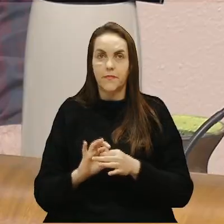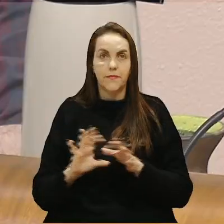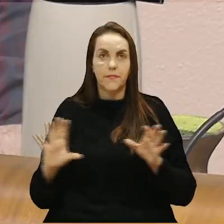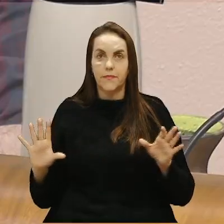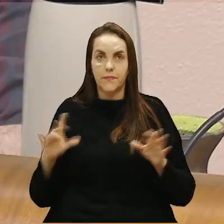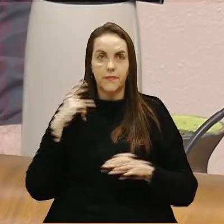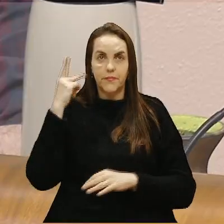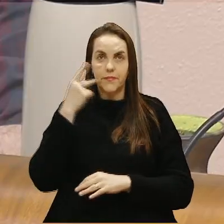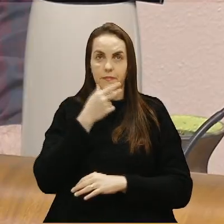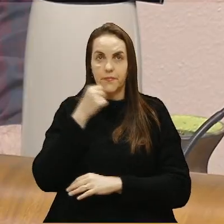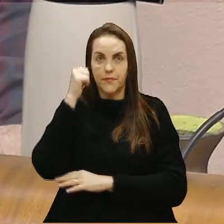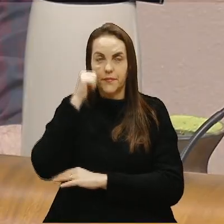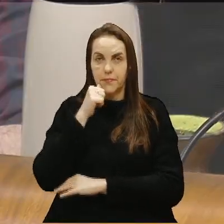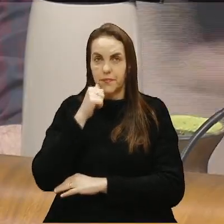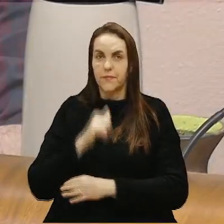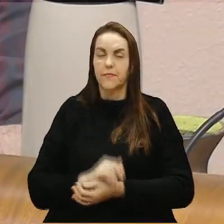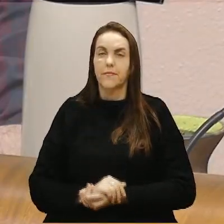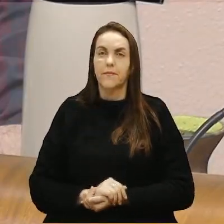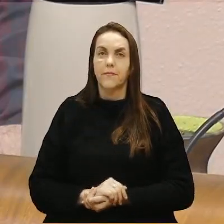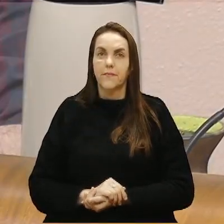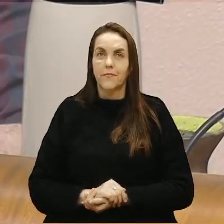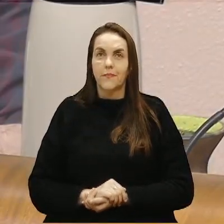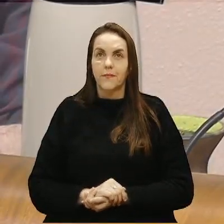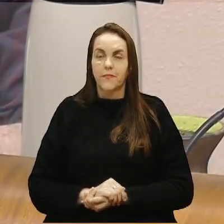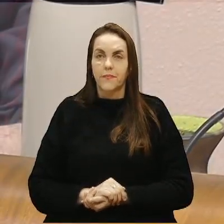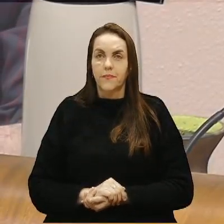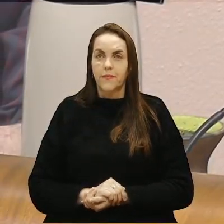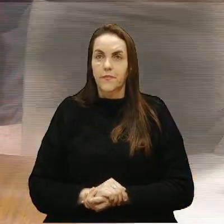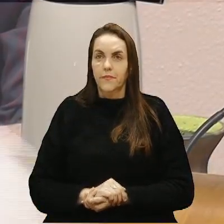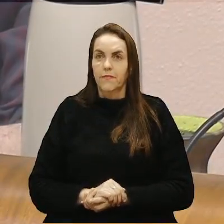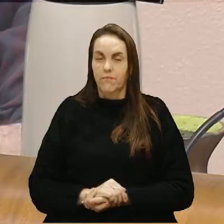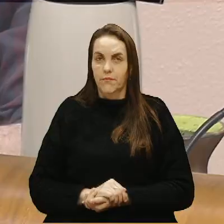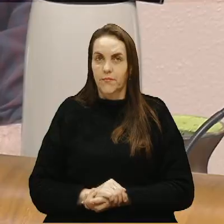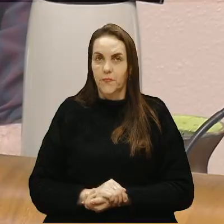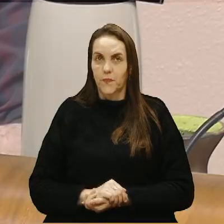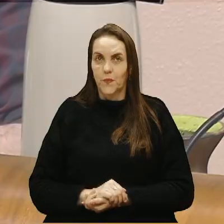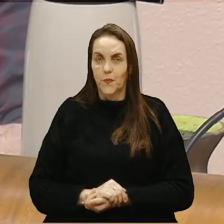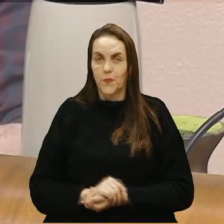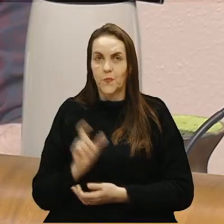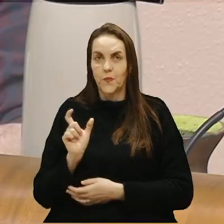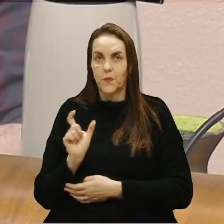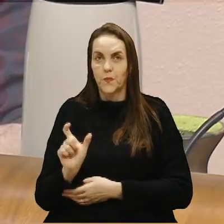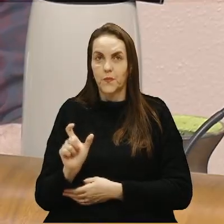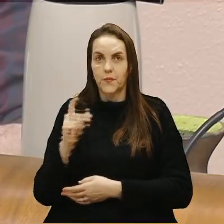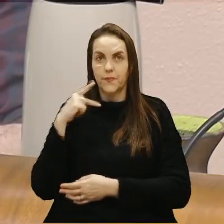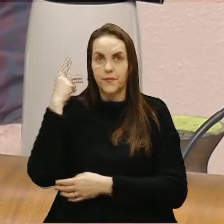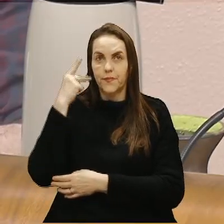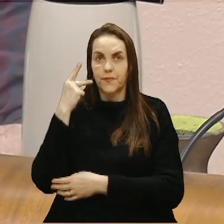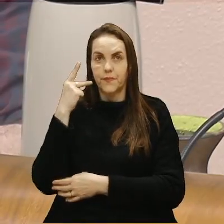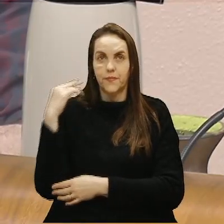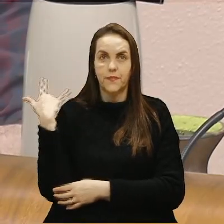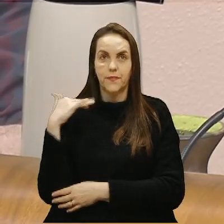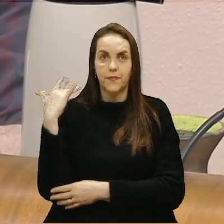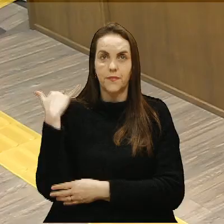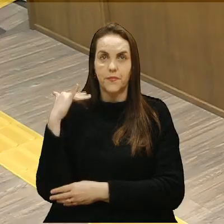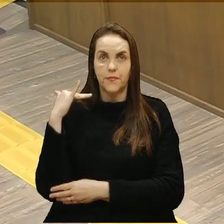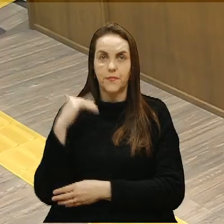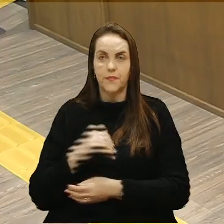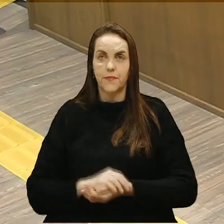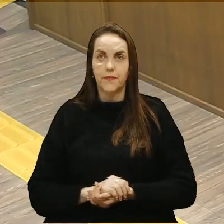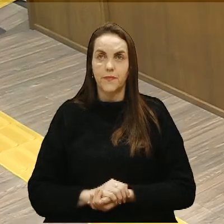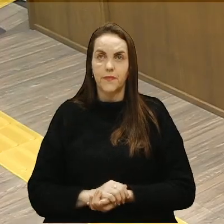senhoras vereadoras e dos senhores vereadores. Com a palavra, a vereadora Andressa Marques.